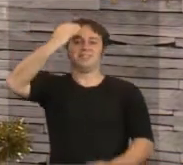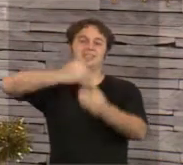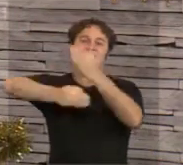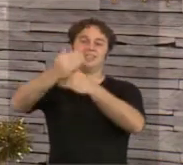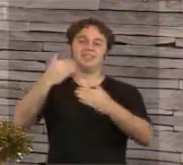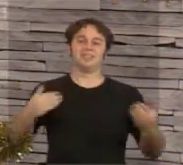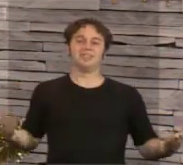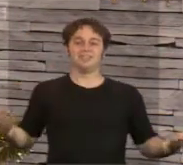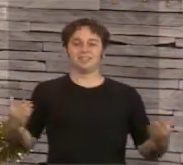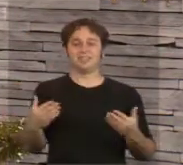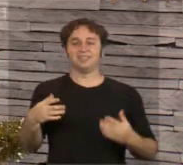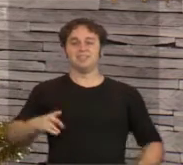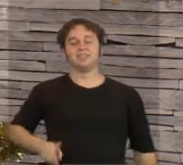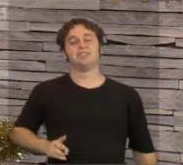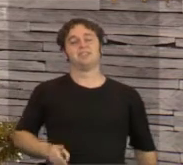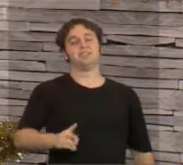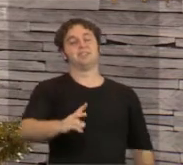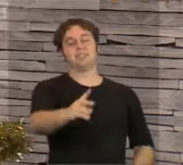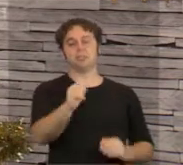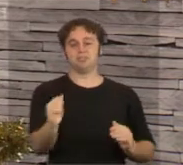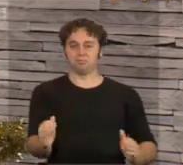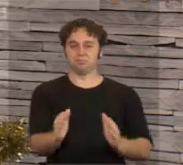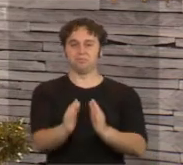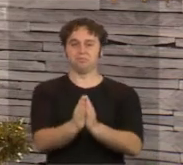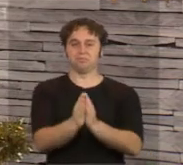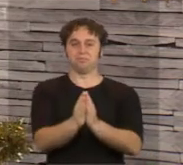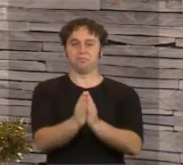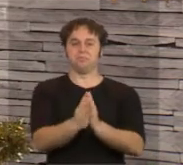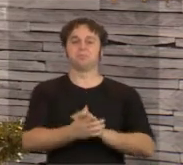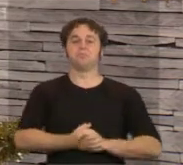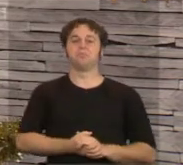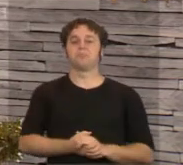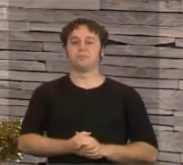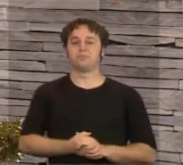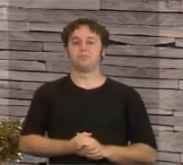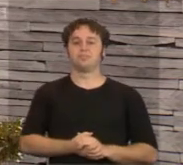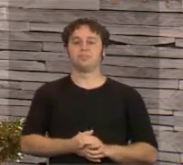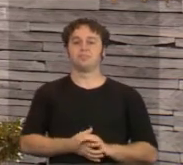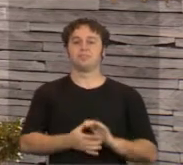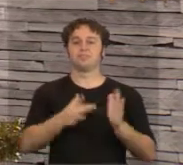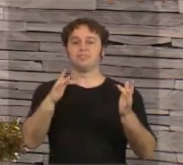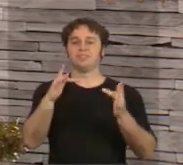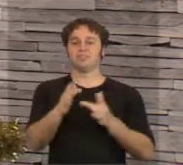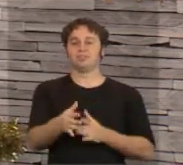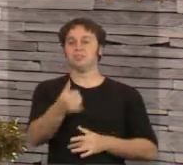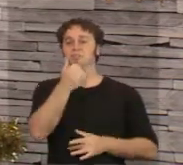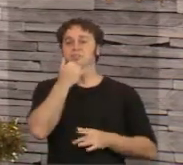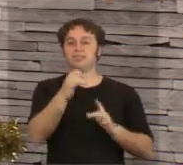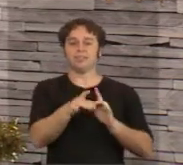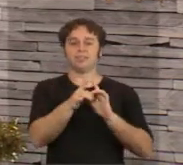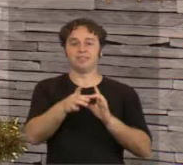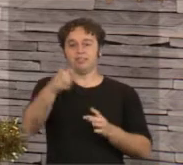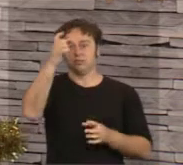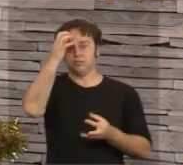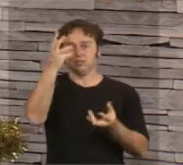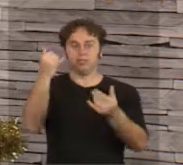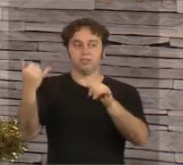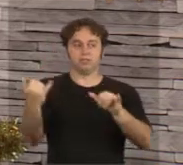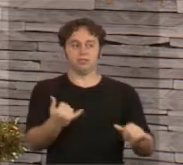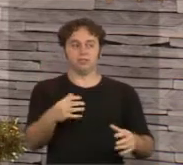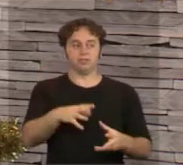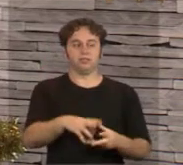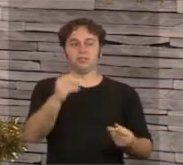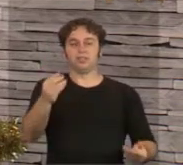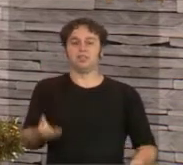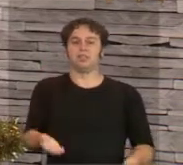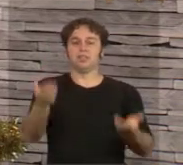Santo. Assim como era no princípio, agora e sempre. Amém. Ó meu Jesus, perdoai-nos, livrai-nos